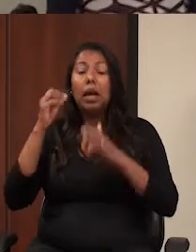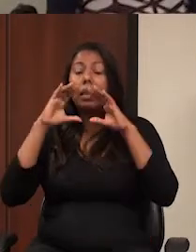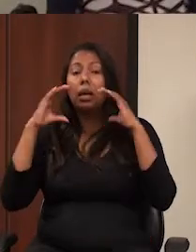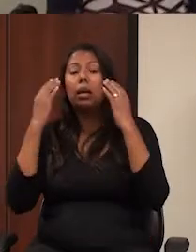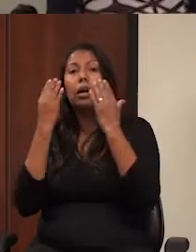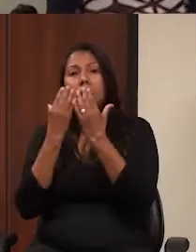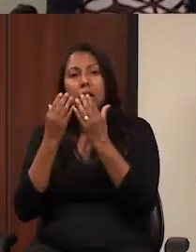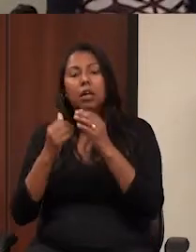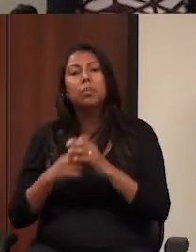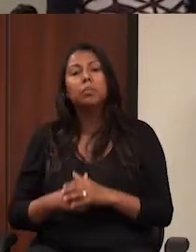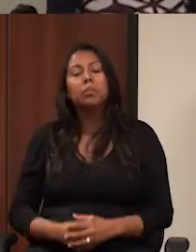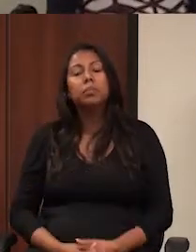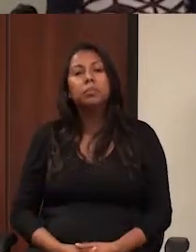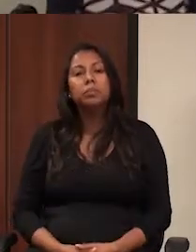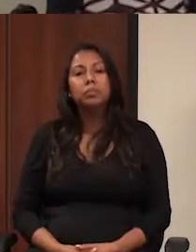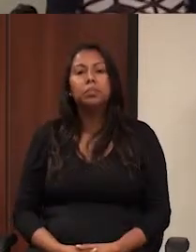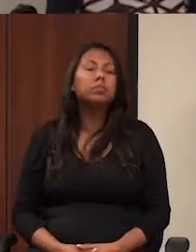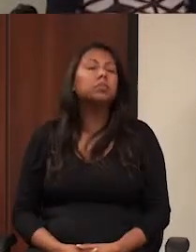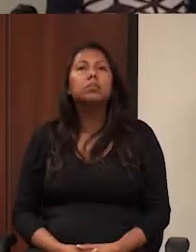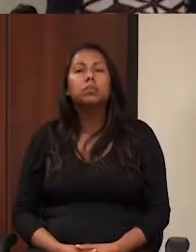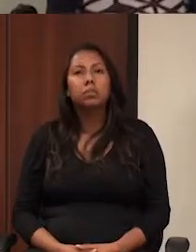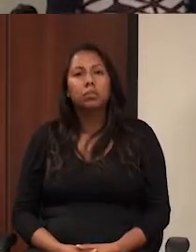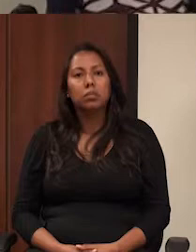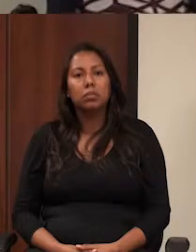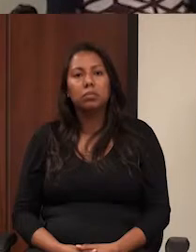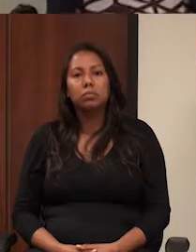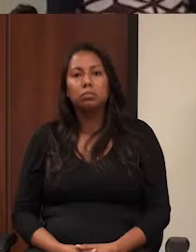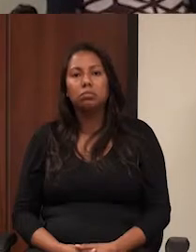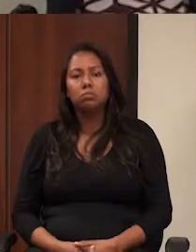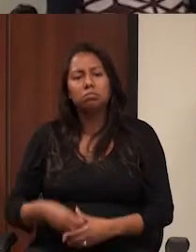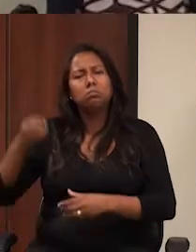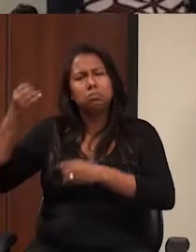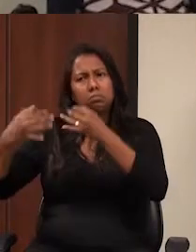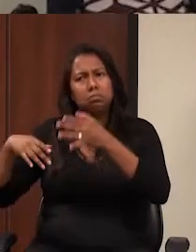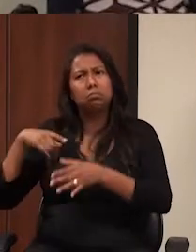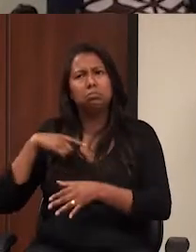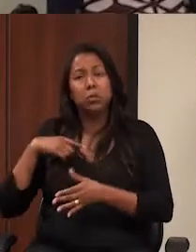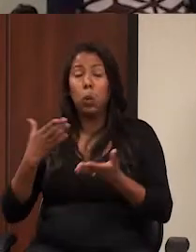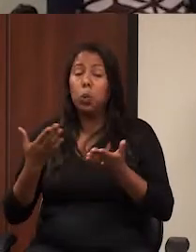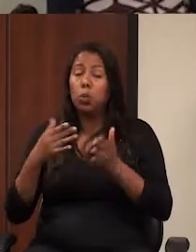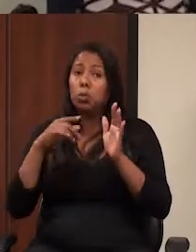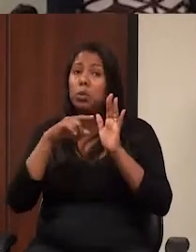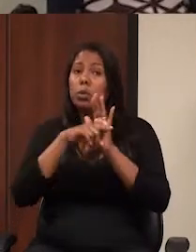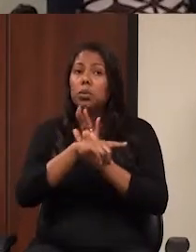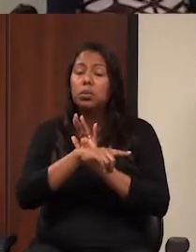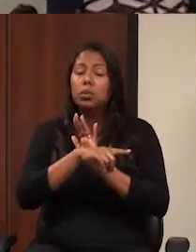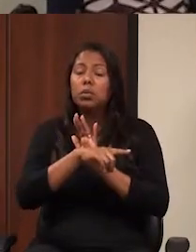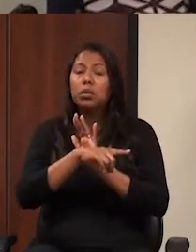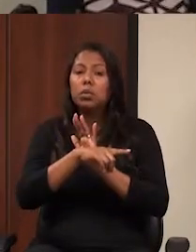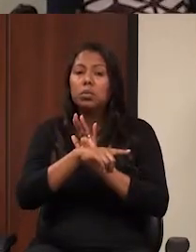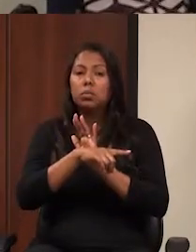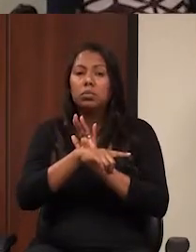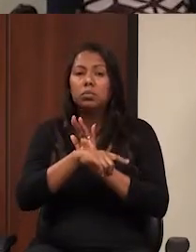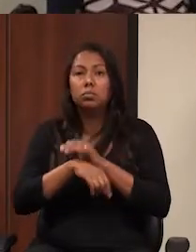Municipal, naquele momento a senhora não aprofundou no assunto, mas aqui hoje eu estou encontrando o espaço para perguntar.